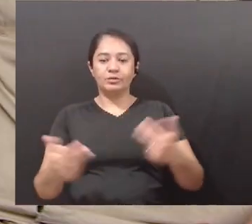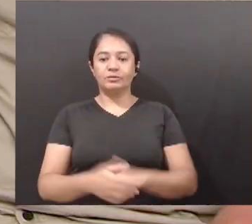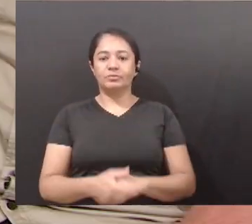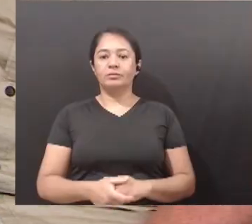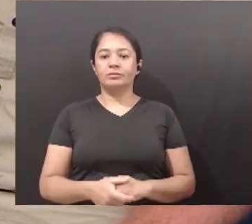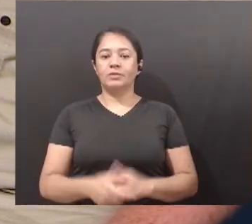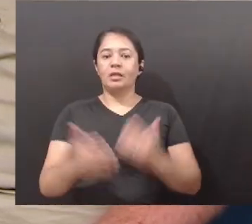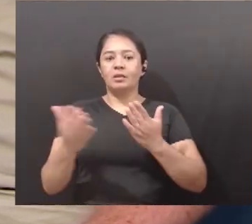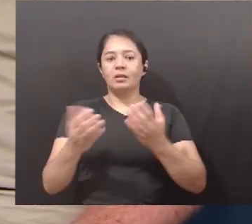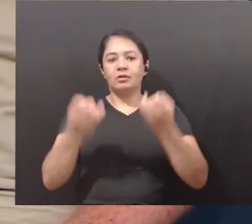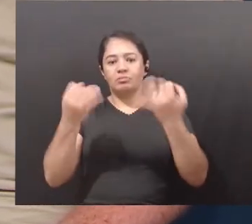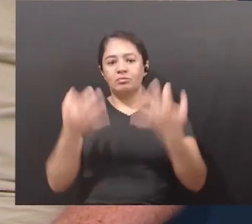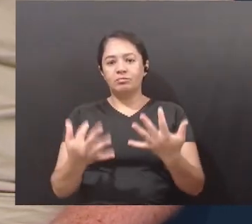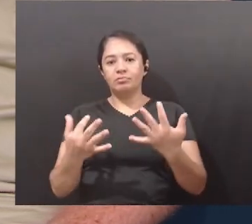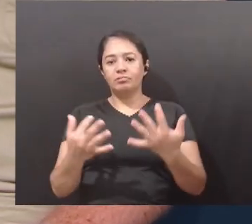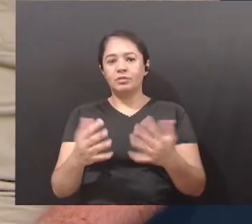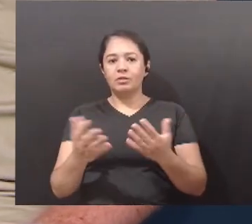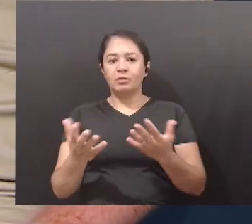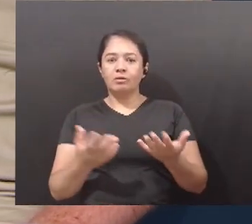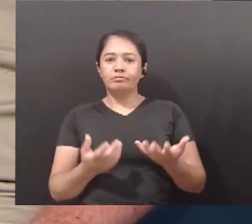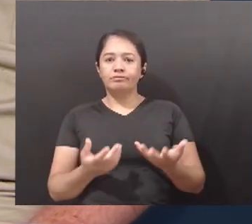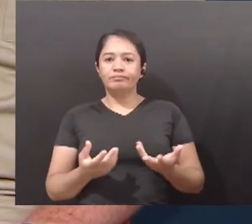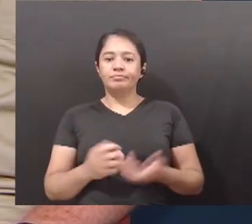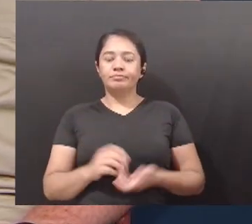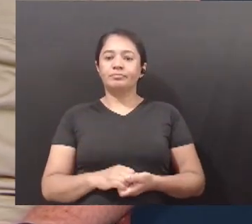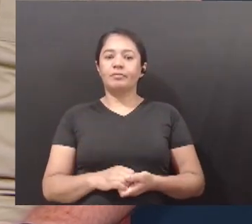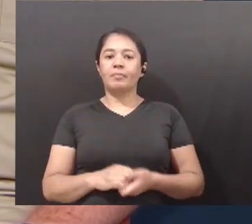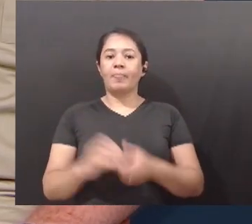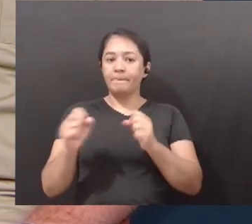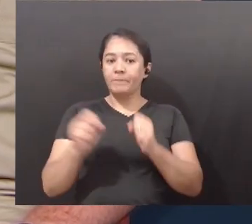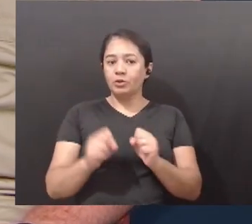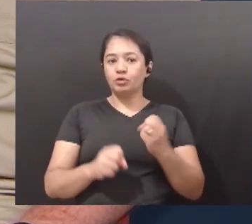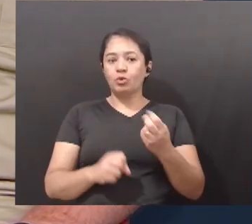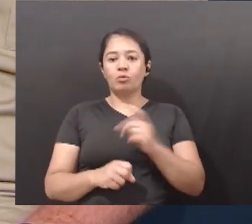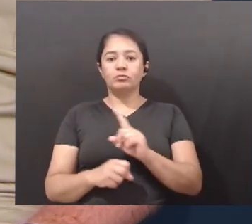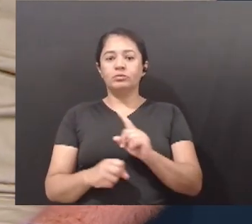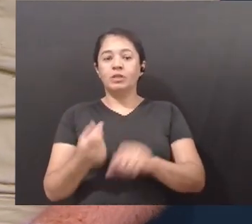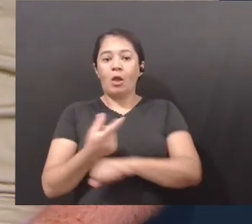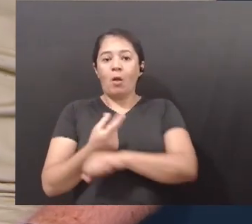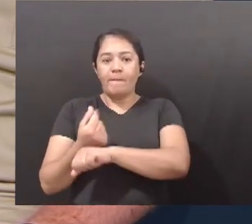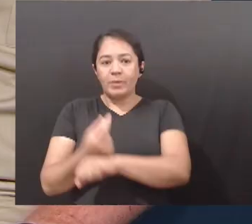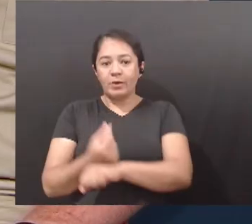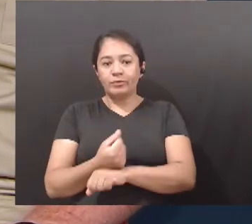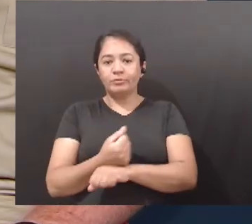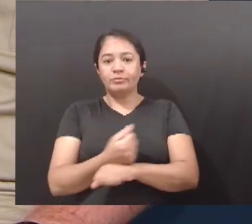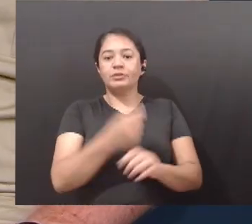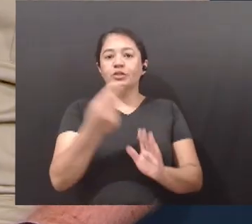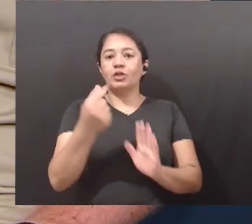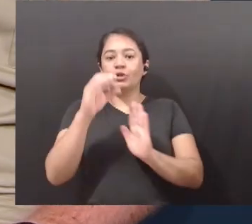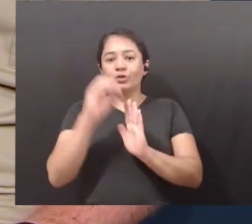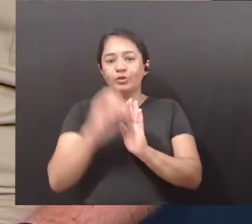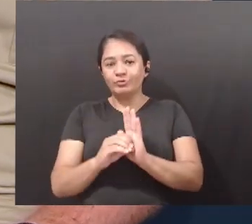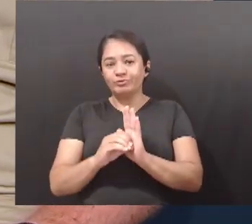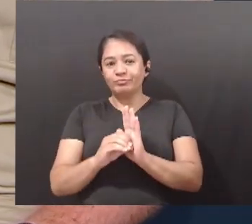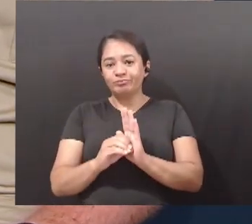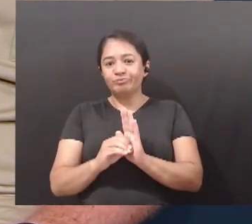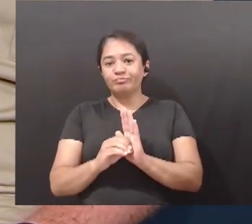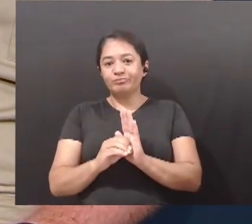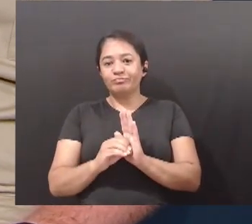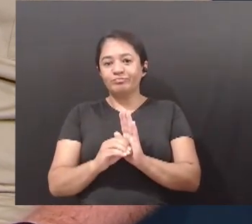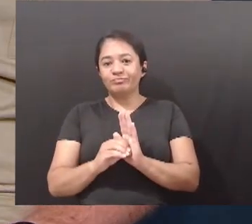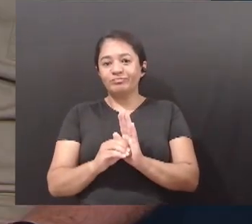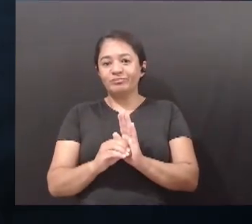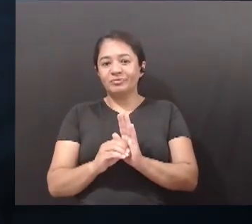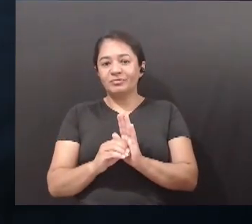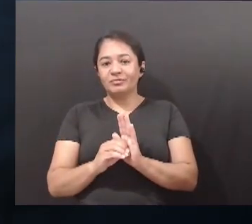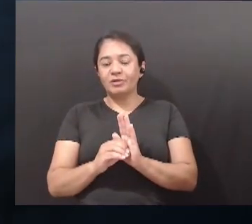mexe com as finanças, né? Sim. Podendo ou não gerar uma economia no orçamento doméstico, podendo ou não gerar essa economia do orçamento